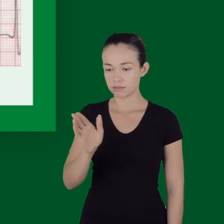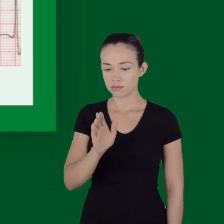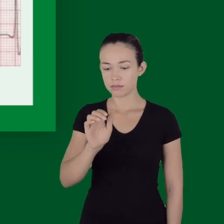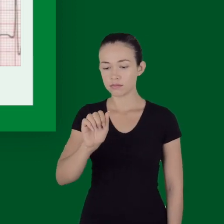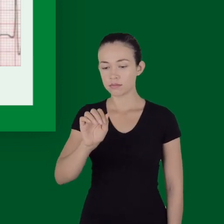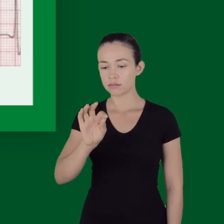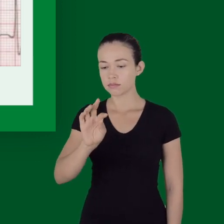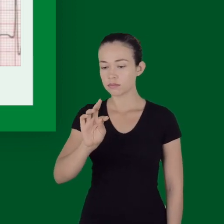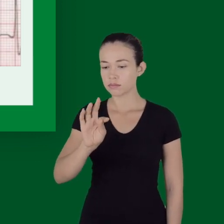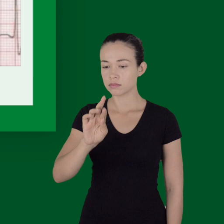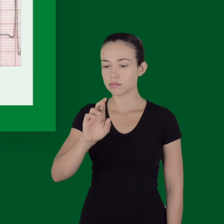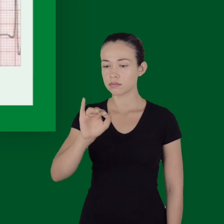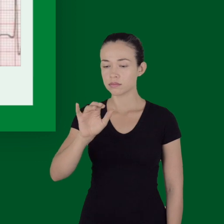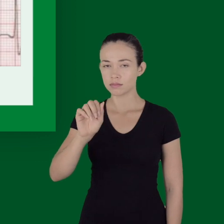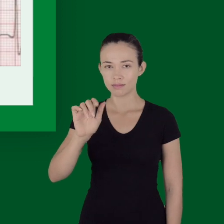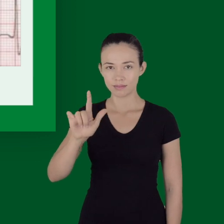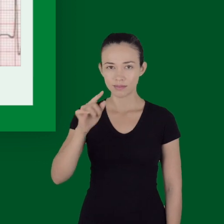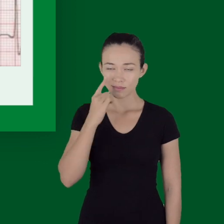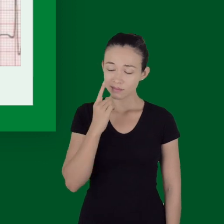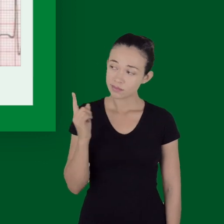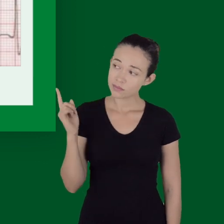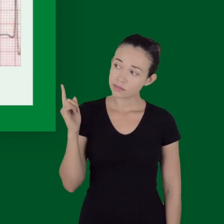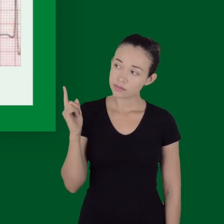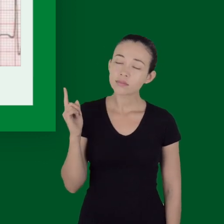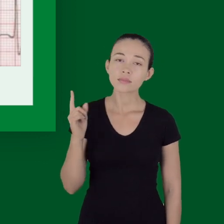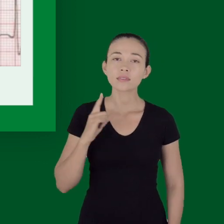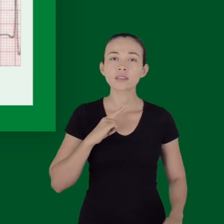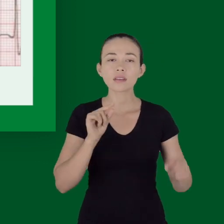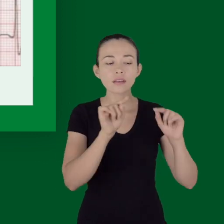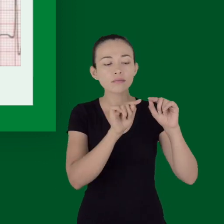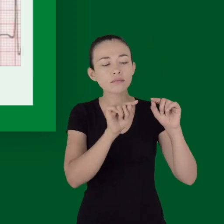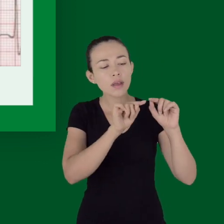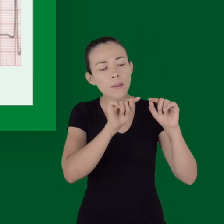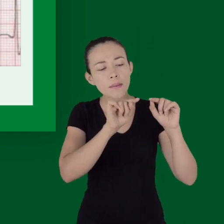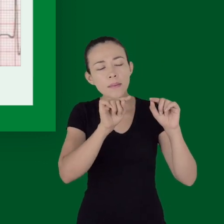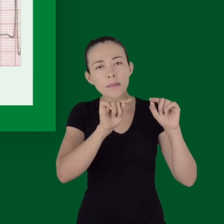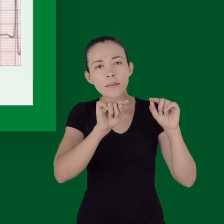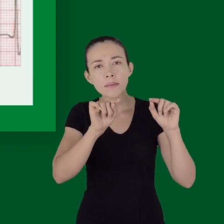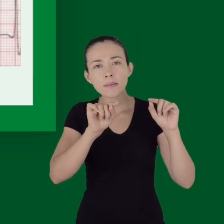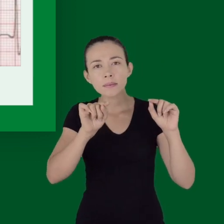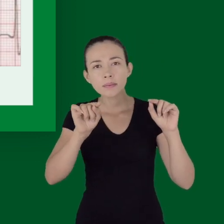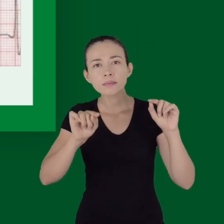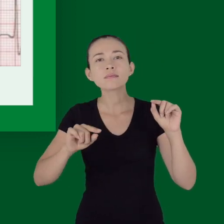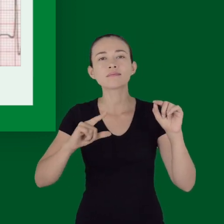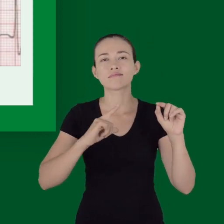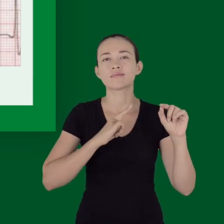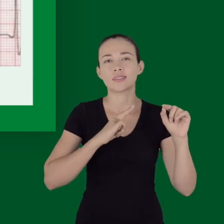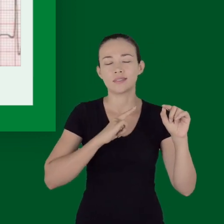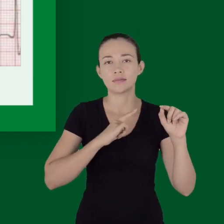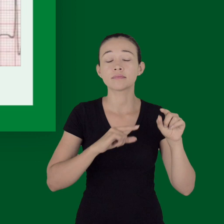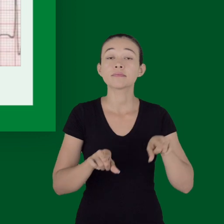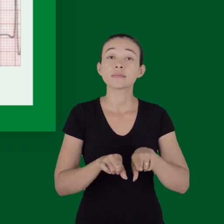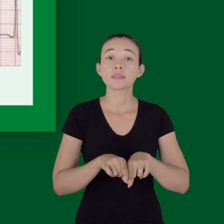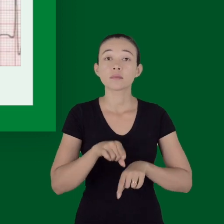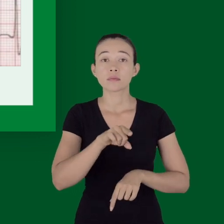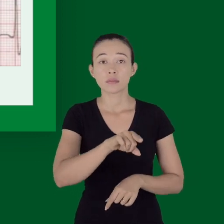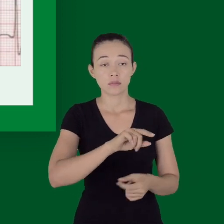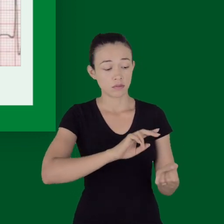serrilhadozinho, e a frequência que a gente nem tá com a frequência muito alta, né, isso pode acontecer.